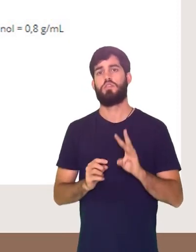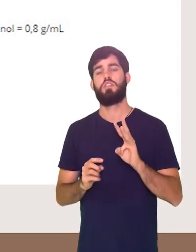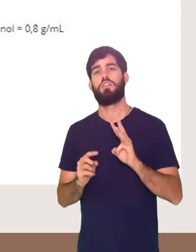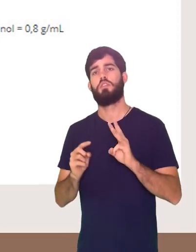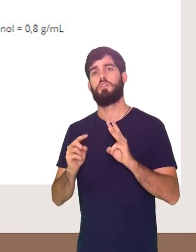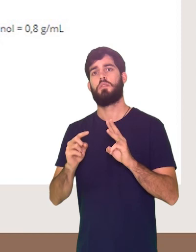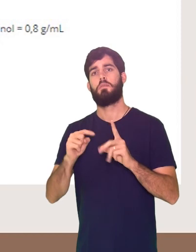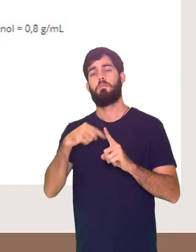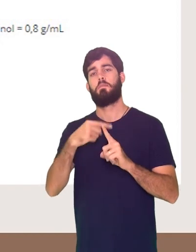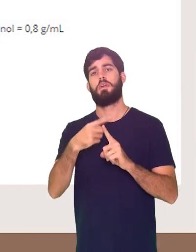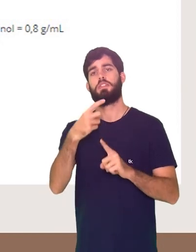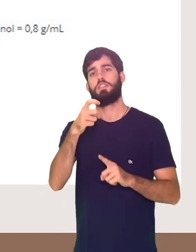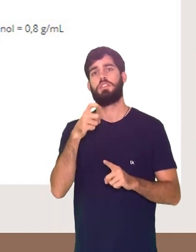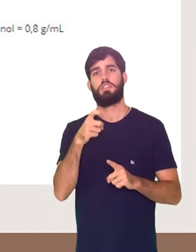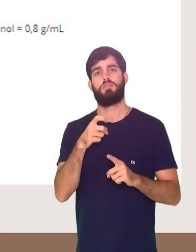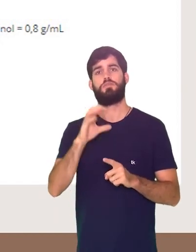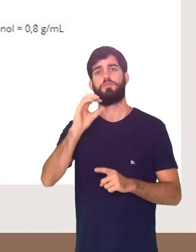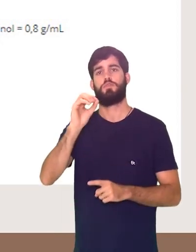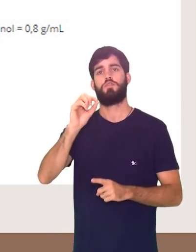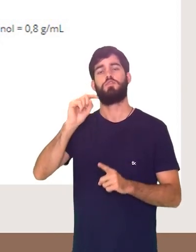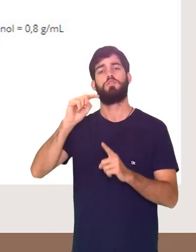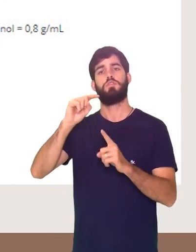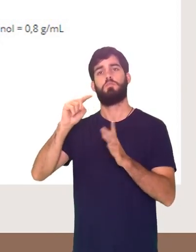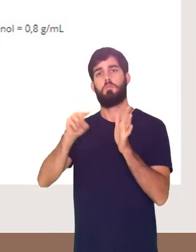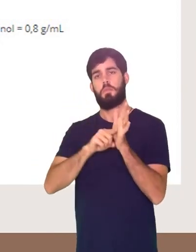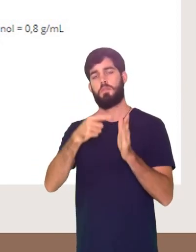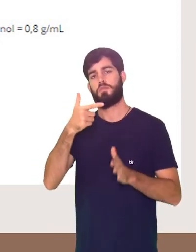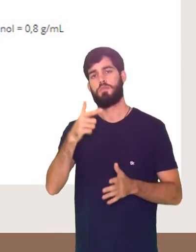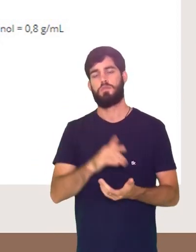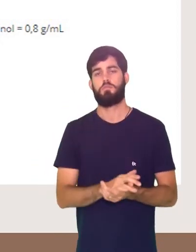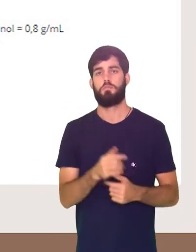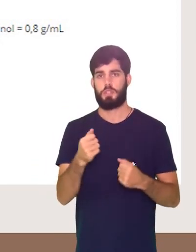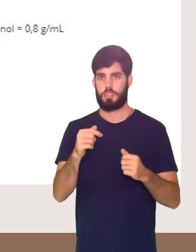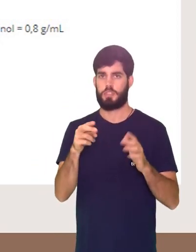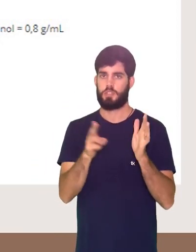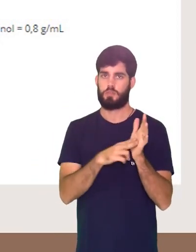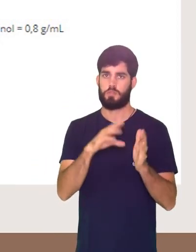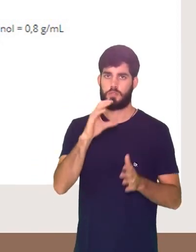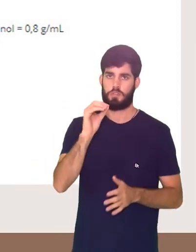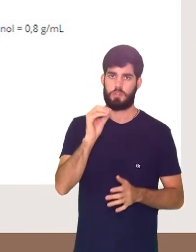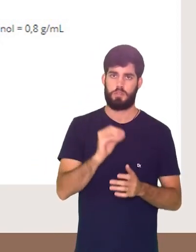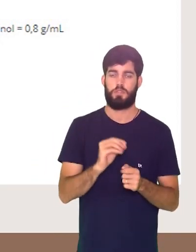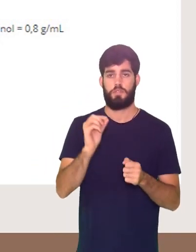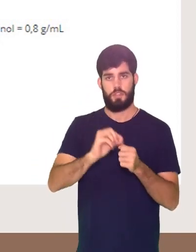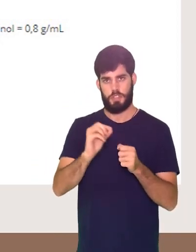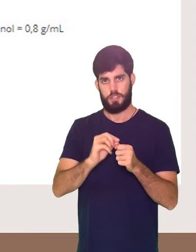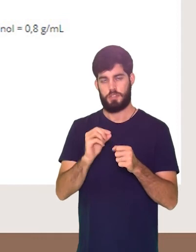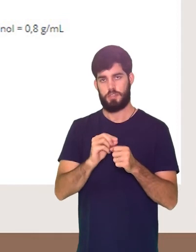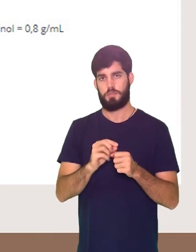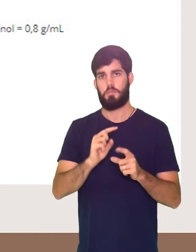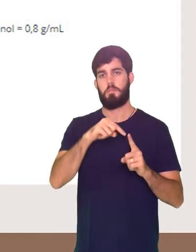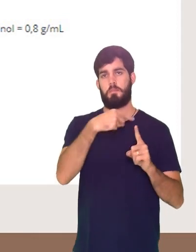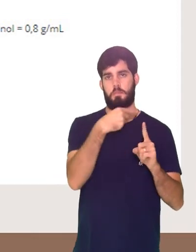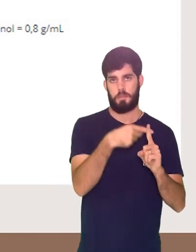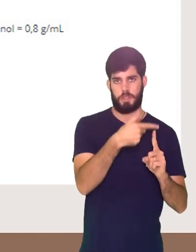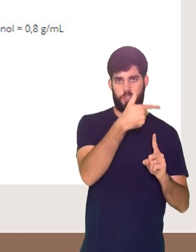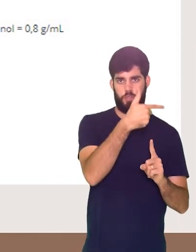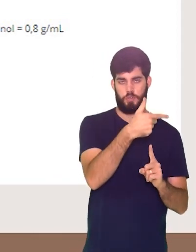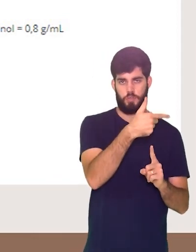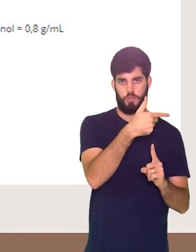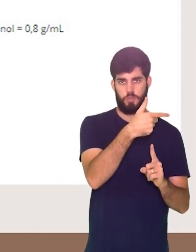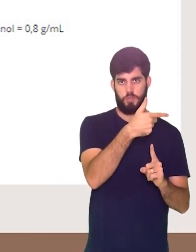o oxigênio ele é menos 2, tem que dar 0. E aí você, fazendo essa conta, mais 2 do